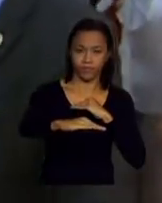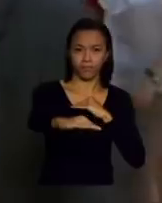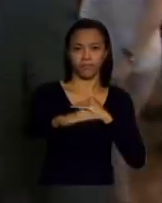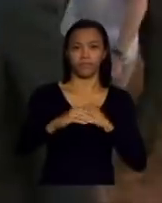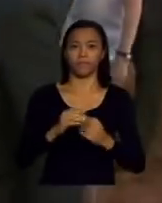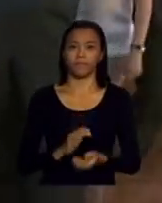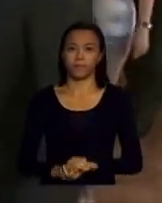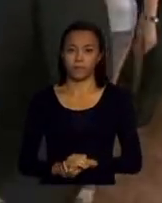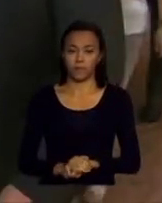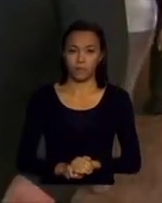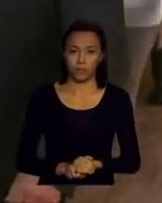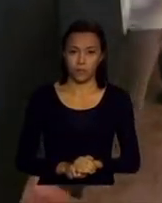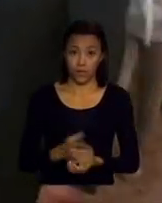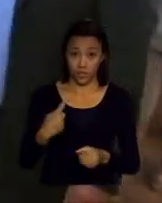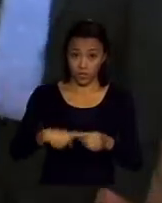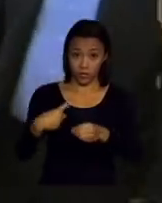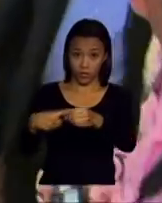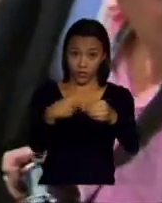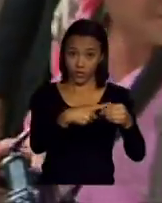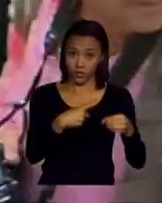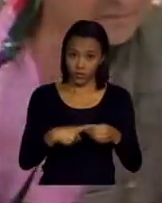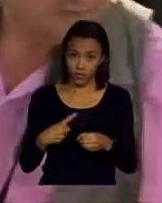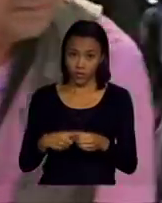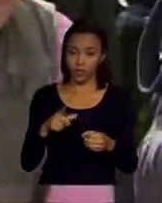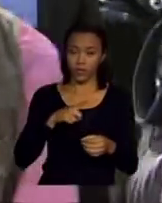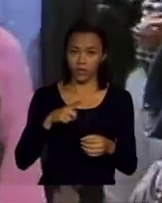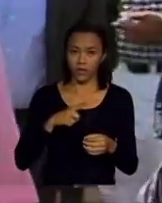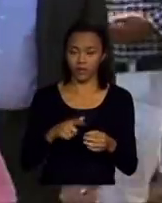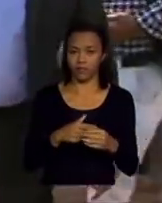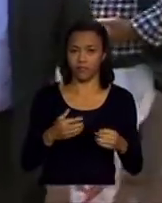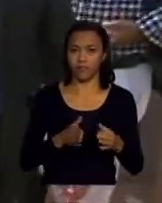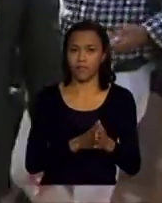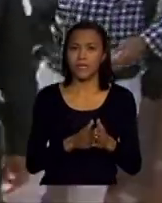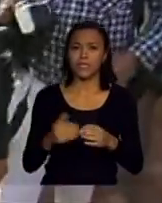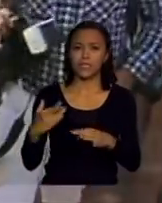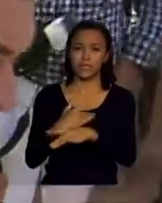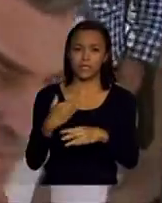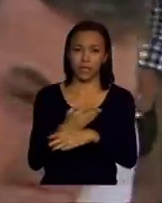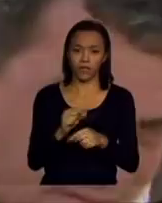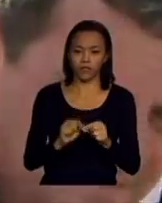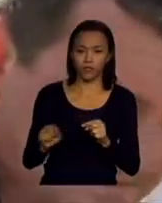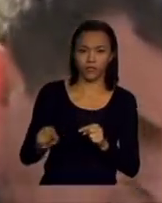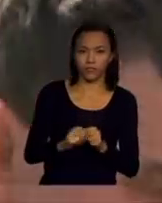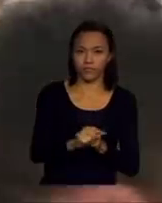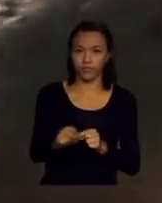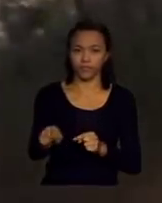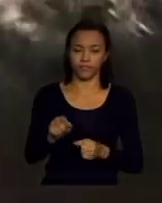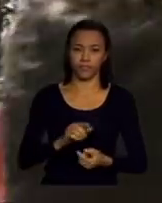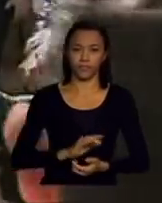ligam esses pequenos municípios que fazem o acesso às cidades maiores.